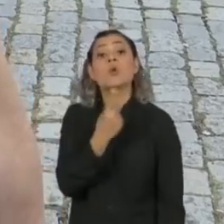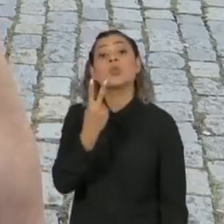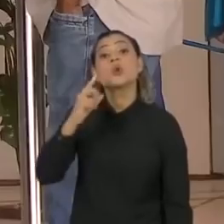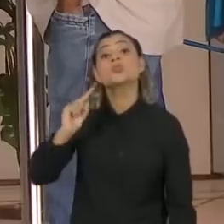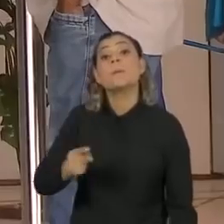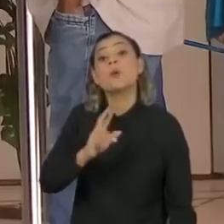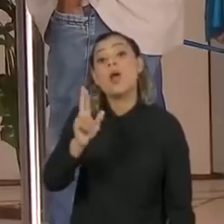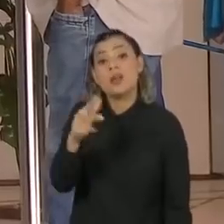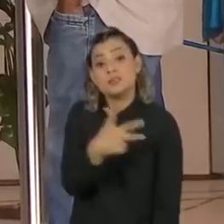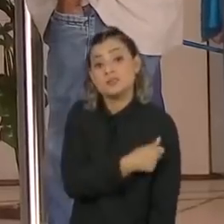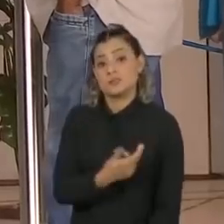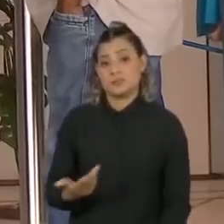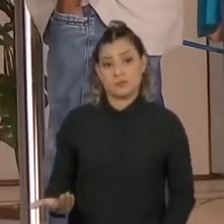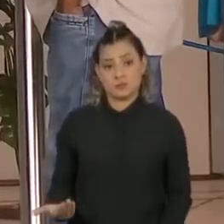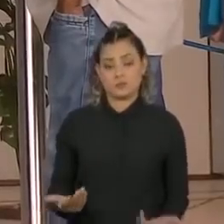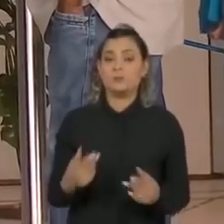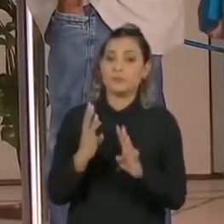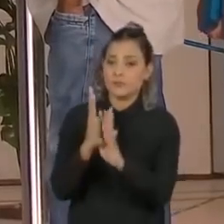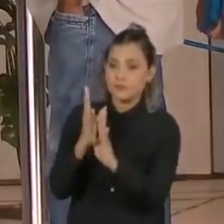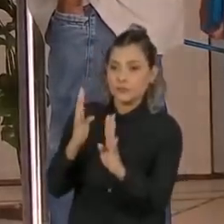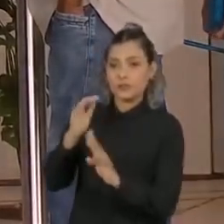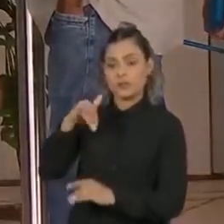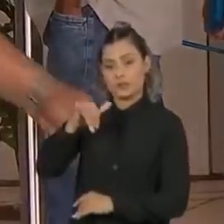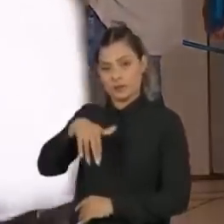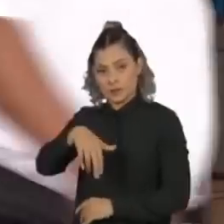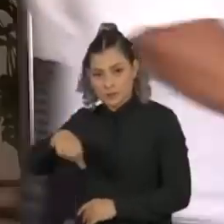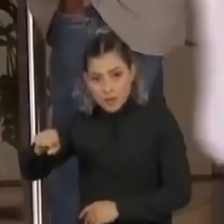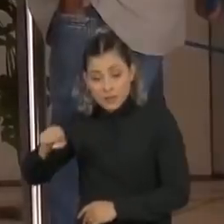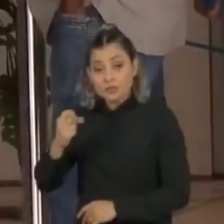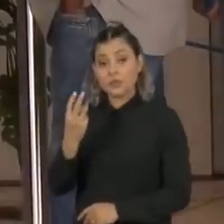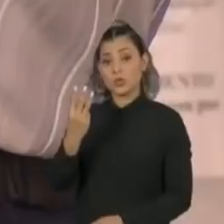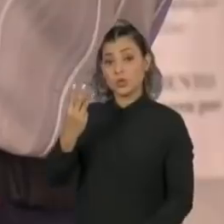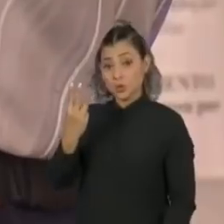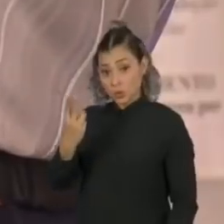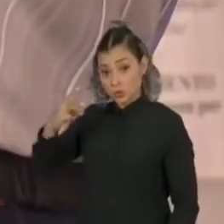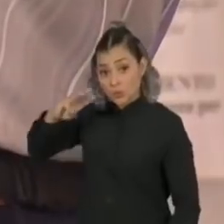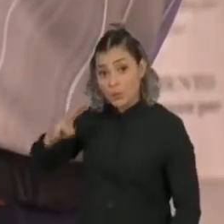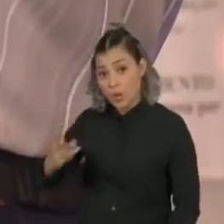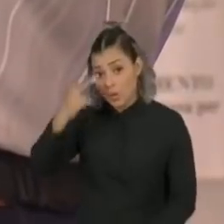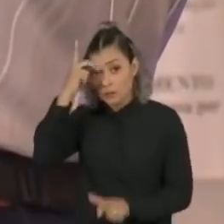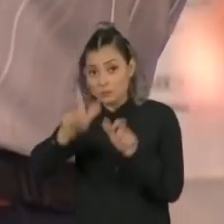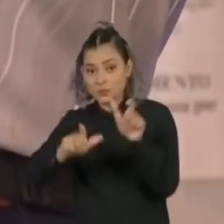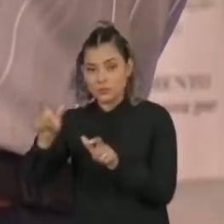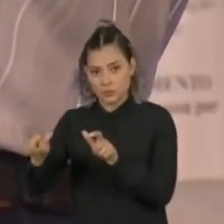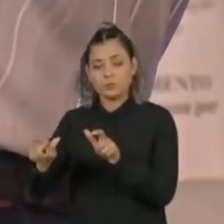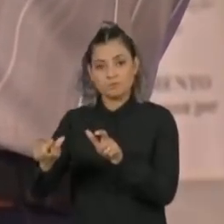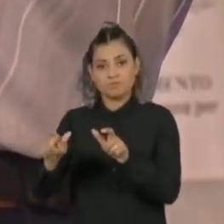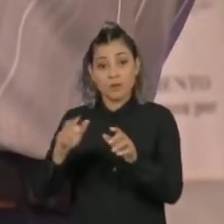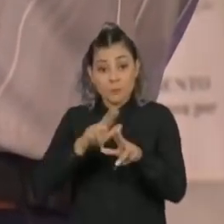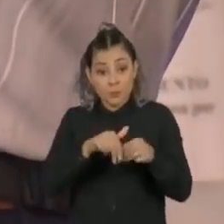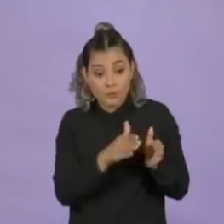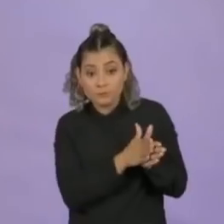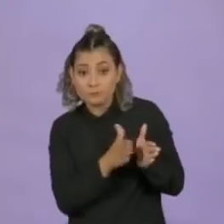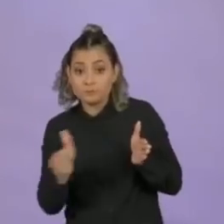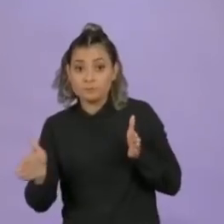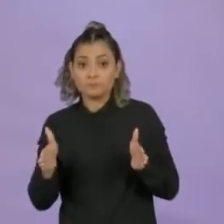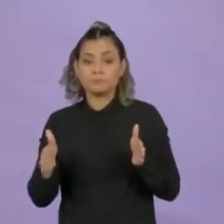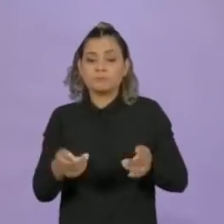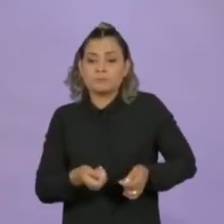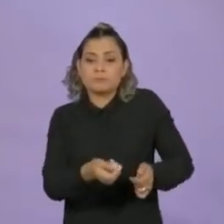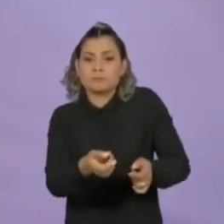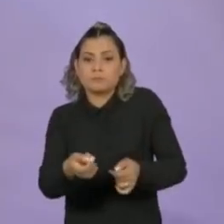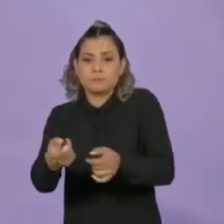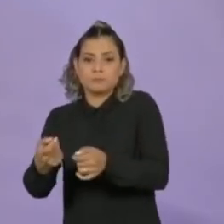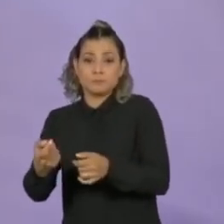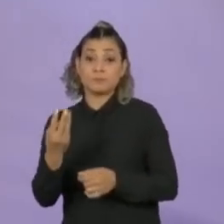mil e pouco. Na fila do INSS há hoje quase 2 milhões de pessoas. O prazo estabelecido por lei para análise dos benefícios,